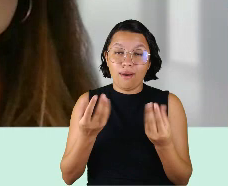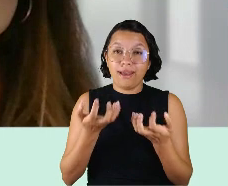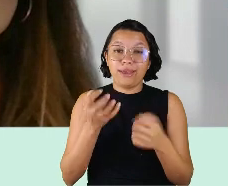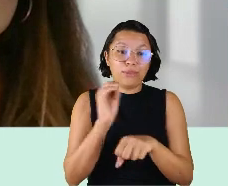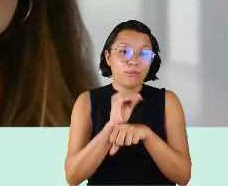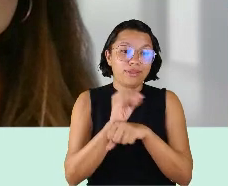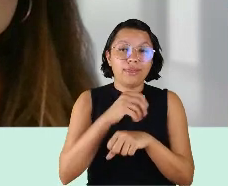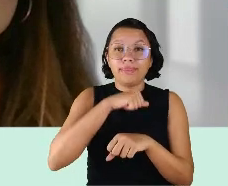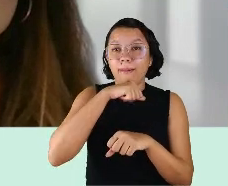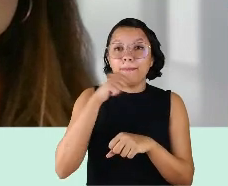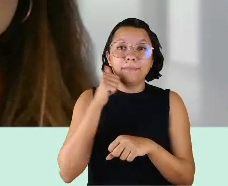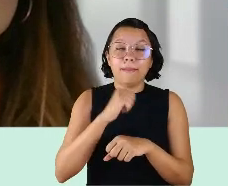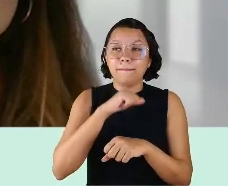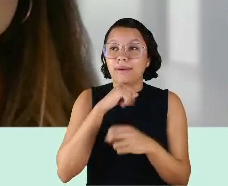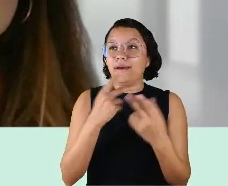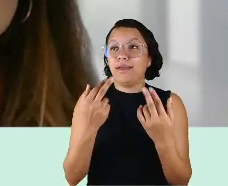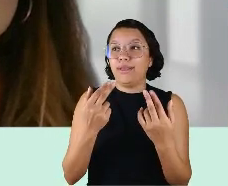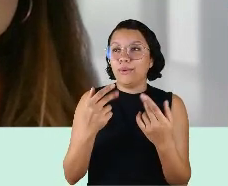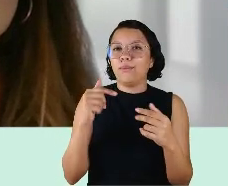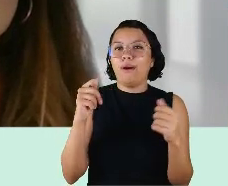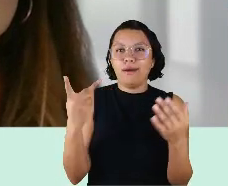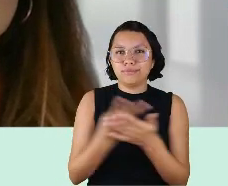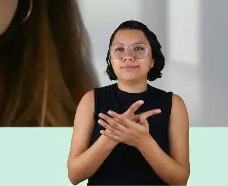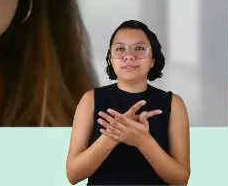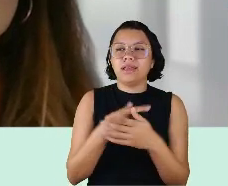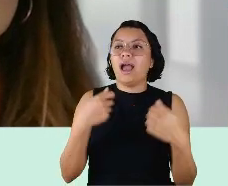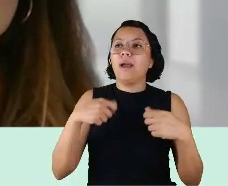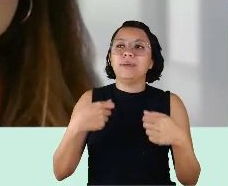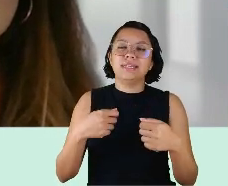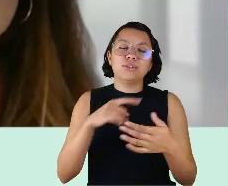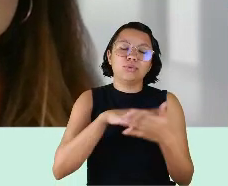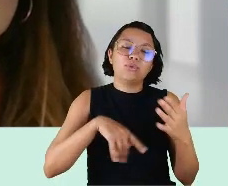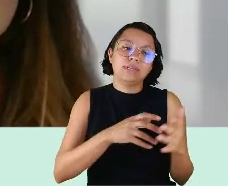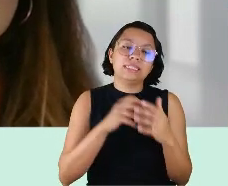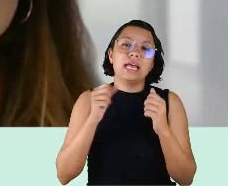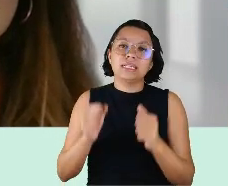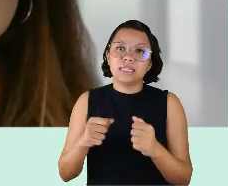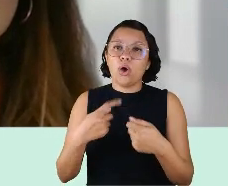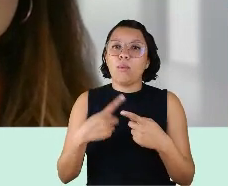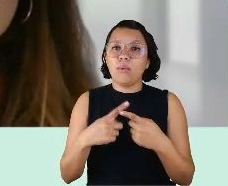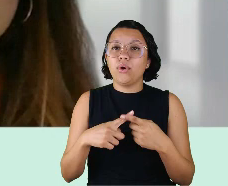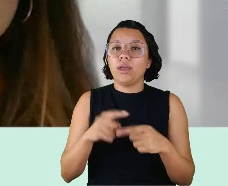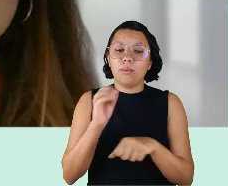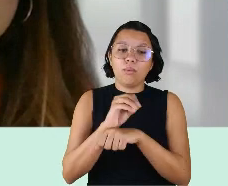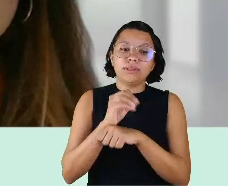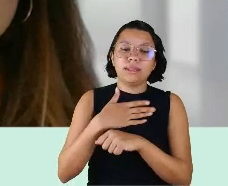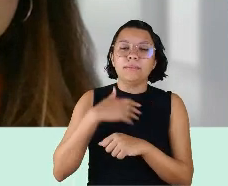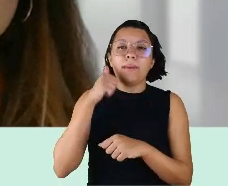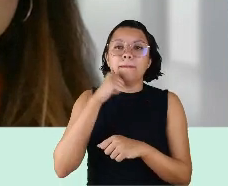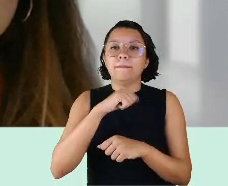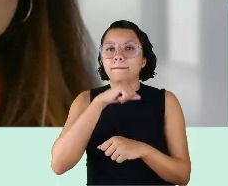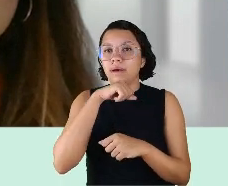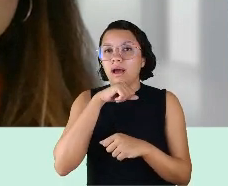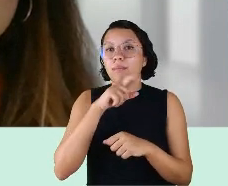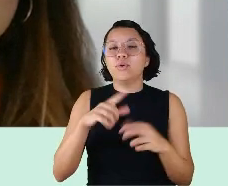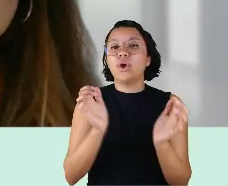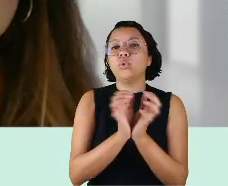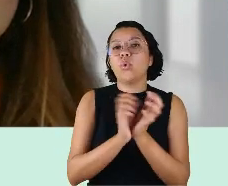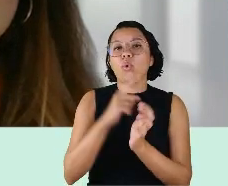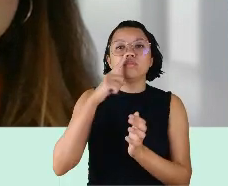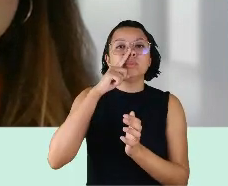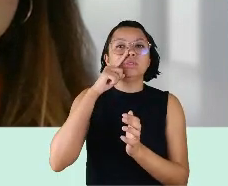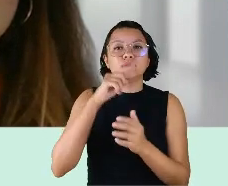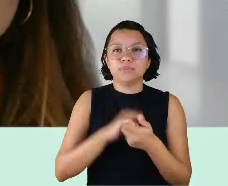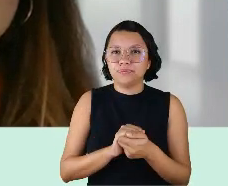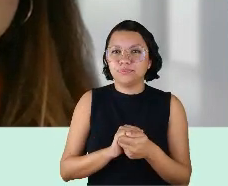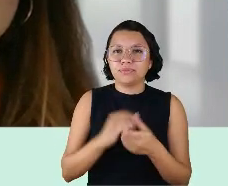nunca vi. Eu preciso de autorização para trabalhar à distância, porque eu preciso cuidar da minha mãe, que ela é do grupo de risco. Muitas